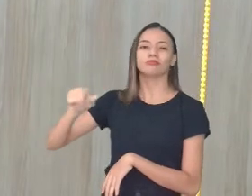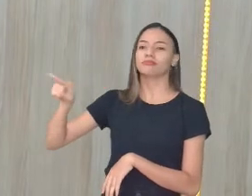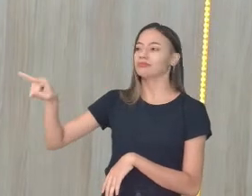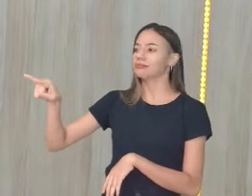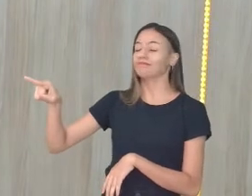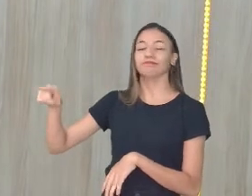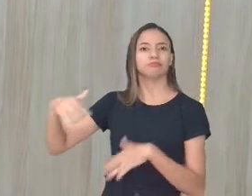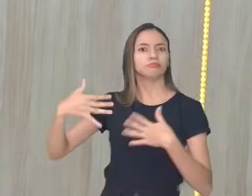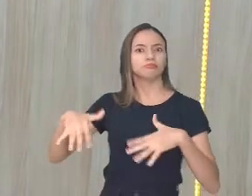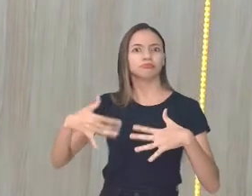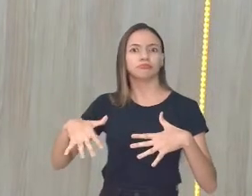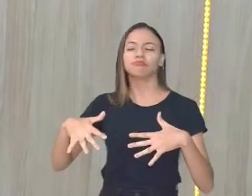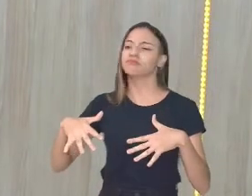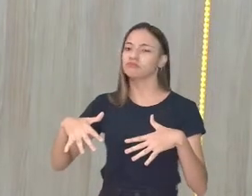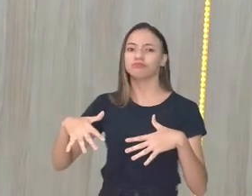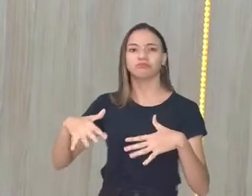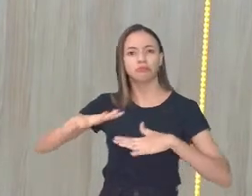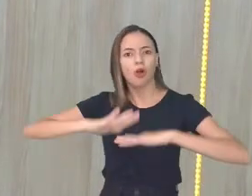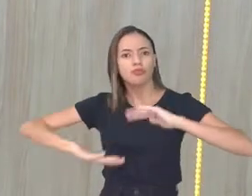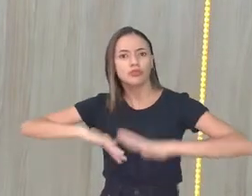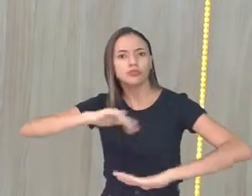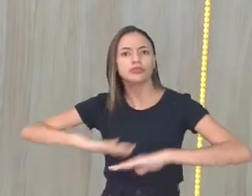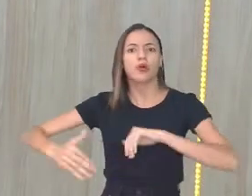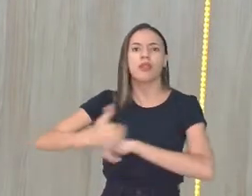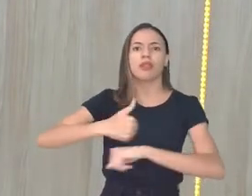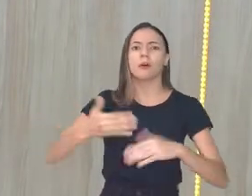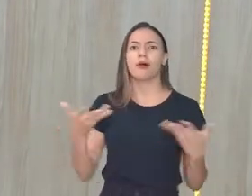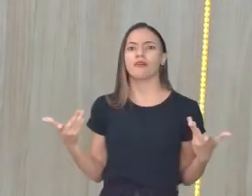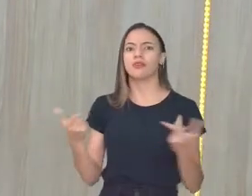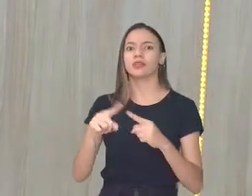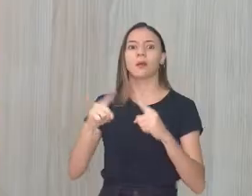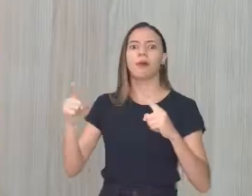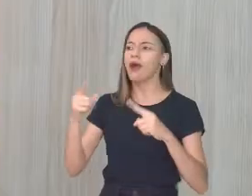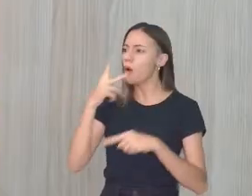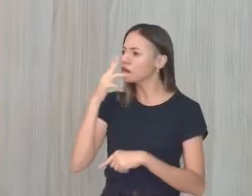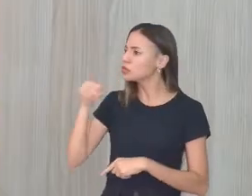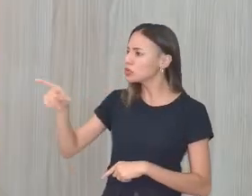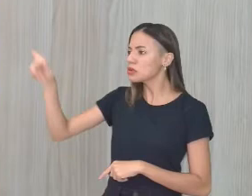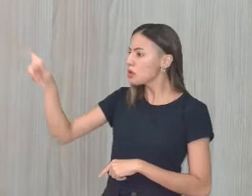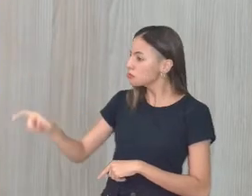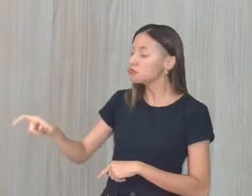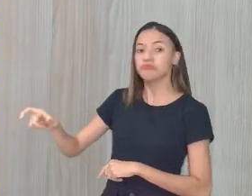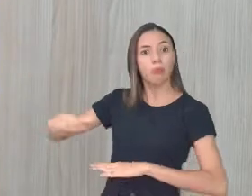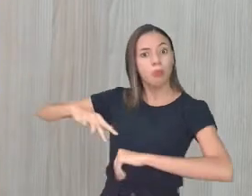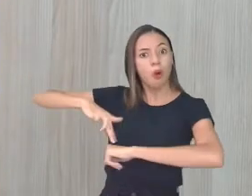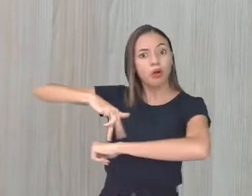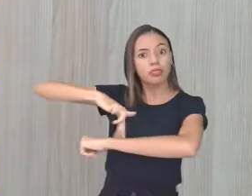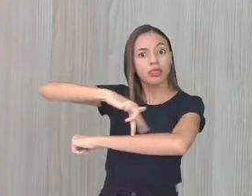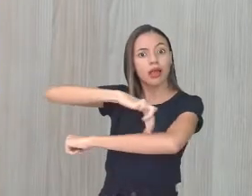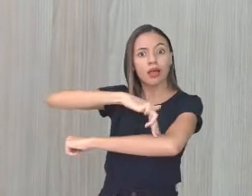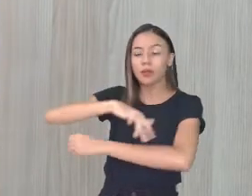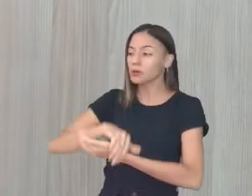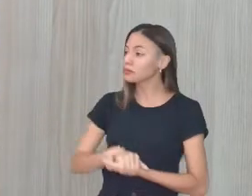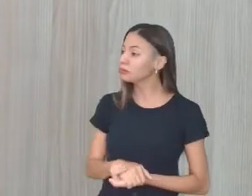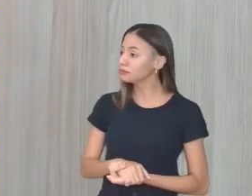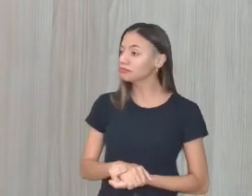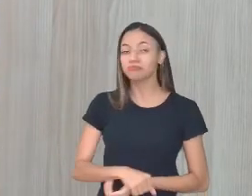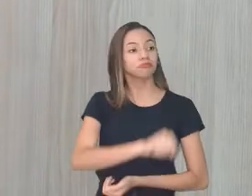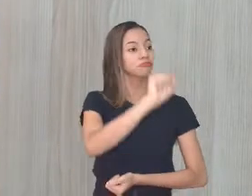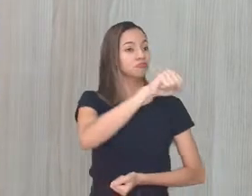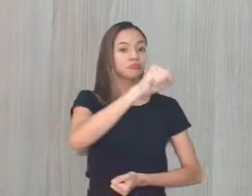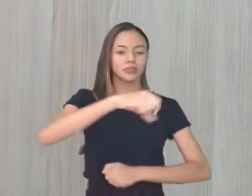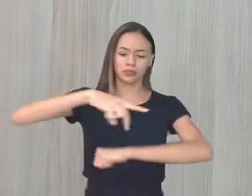professora extremamente competente, mas poderia ter sido modelo. É mesmo, professor? É, olha Olha coisa aí, Educa Recife, quem maravilhosa.